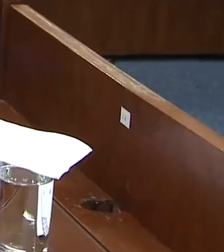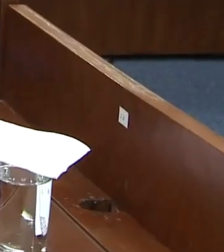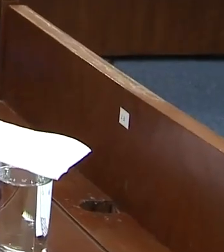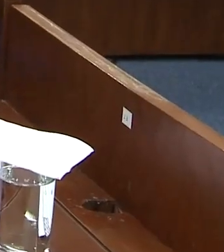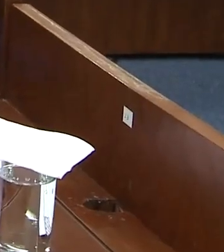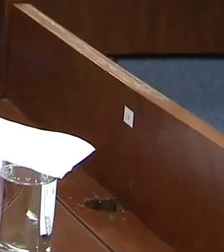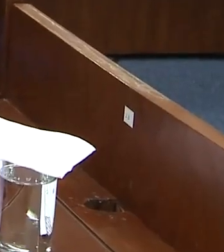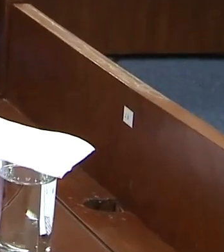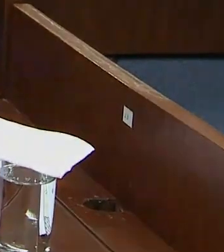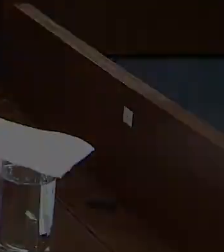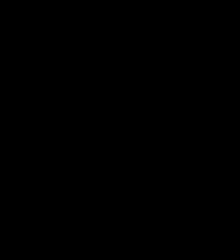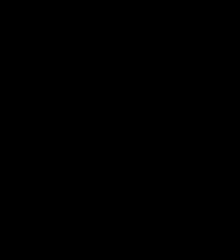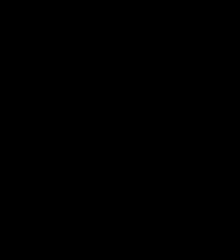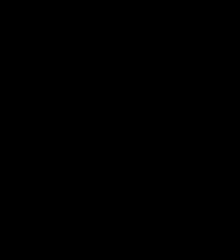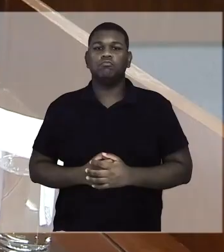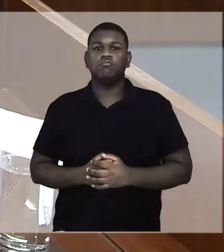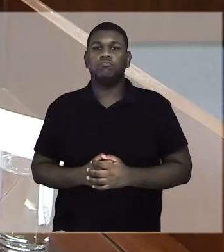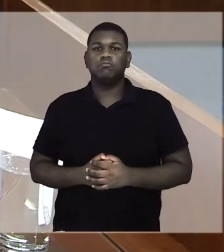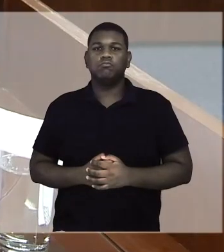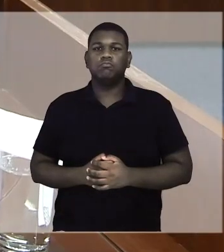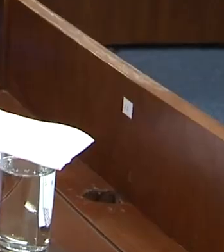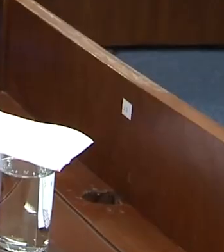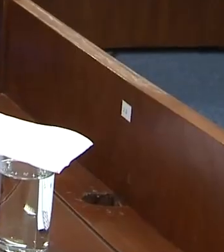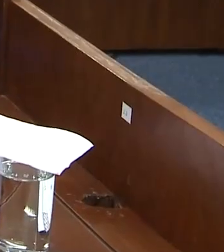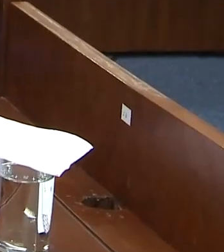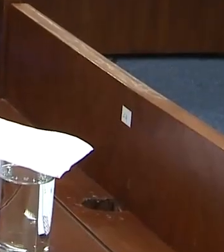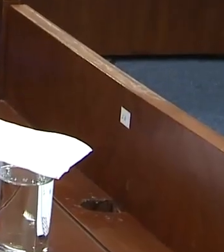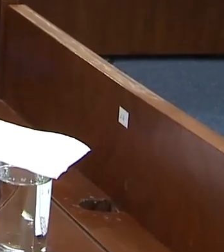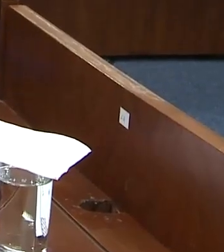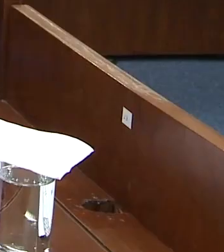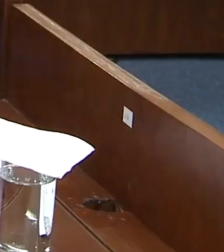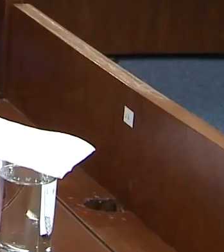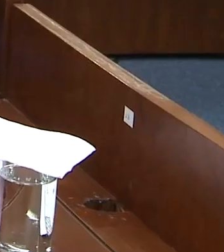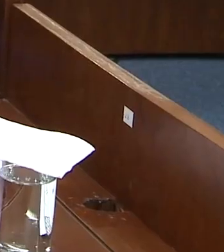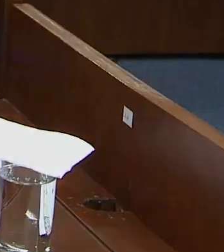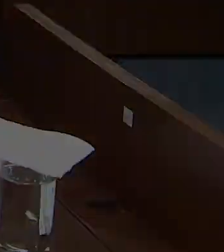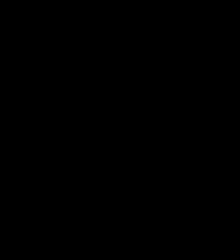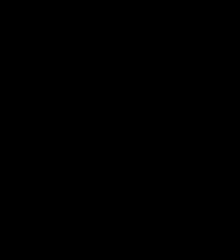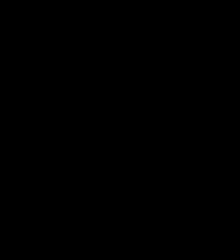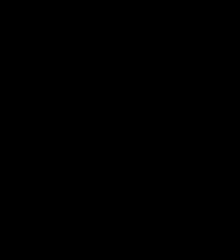a turma por unanimidade negou o provimento ao recurso. Este é o resultado.